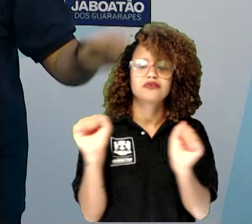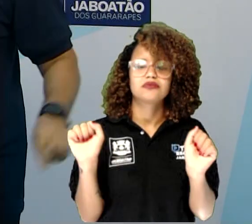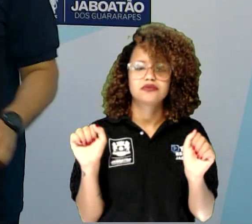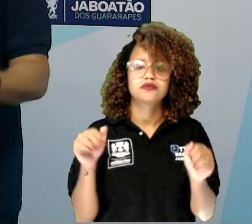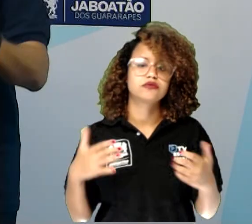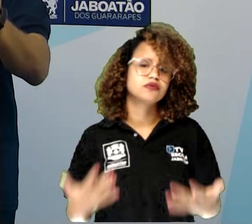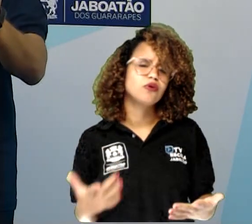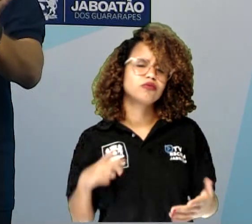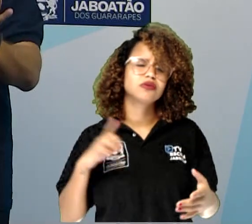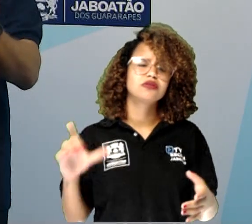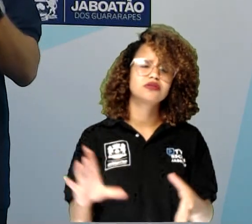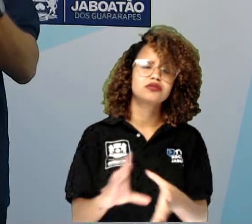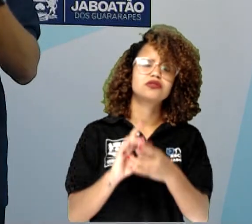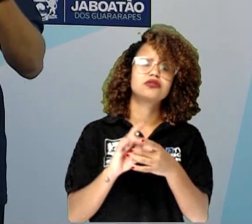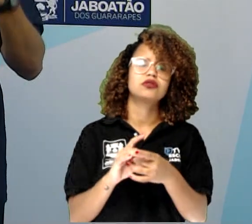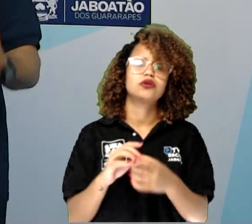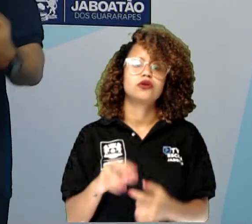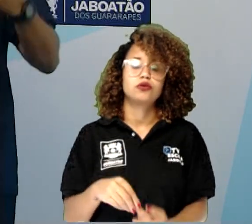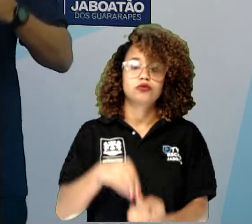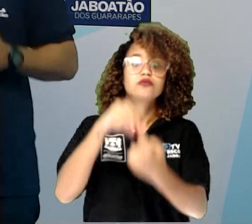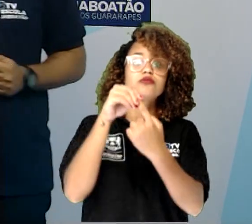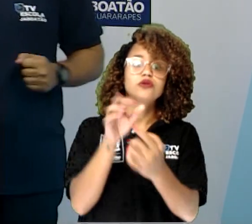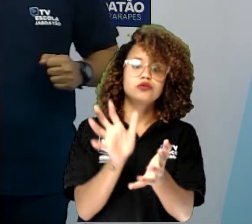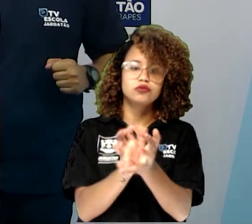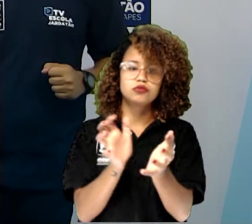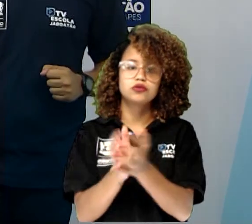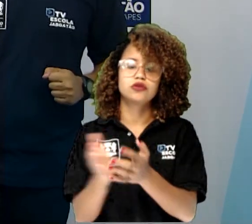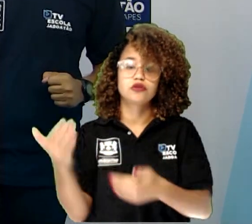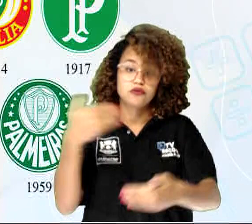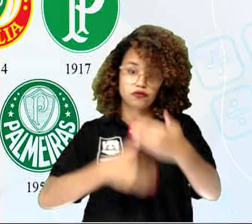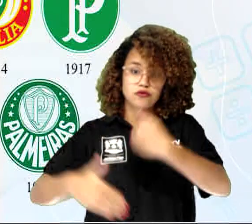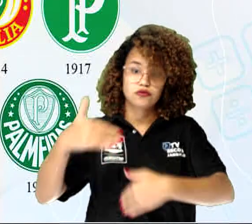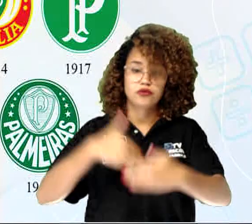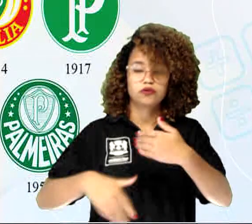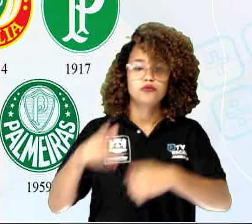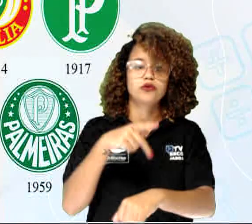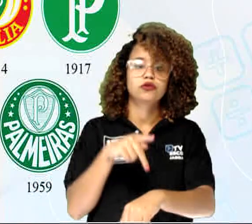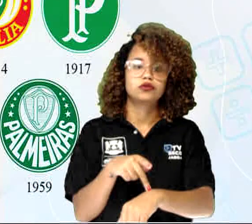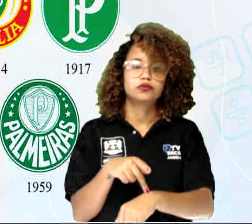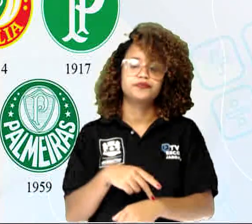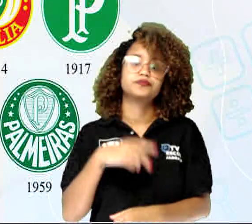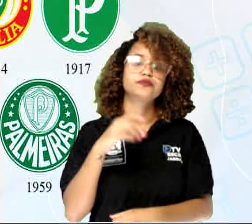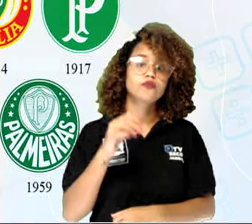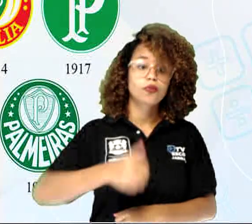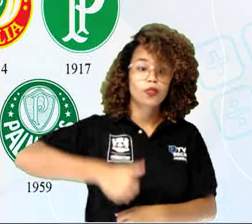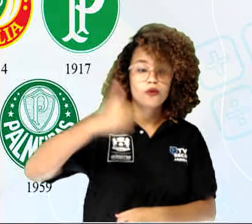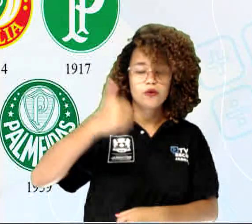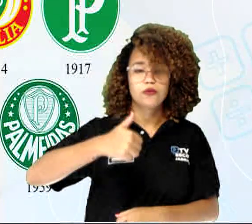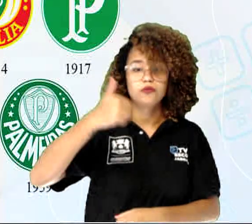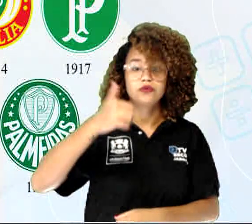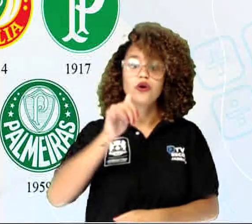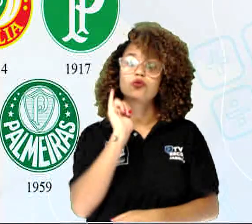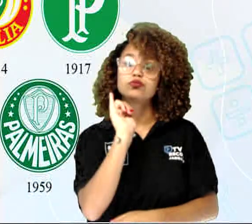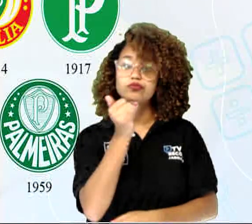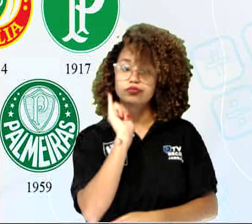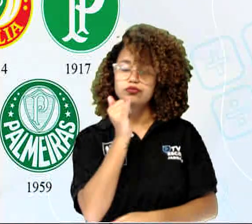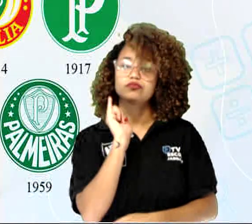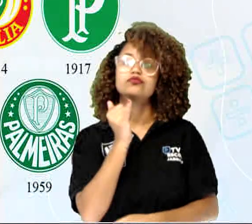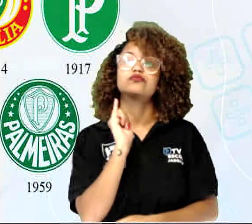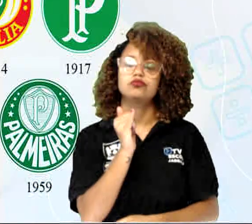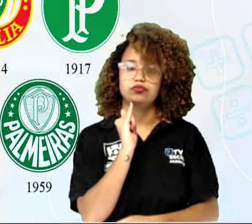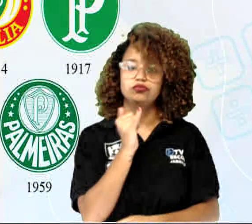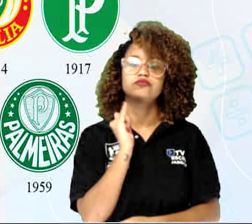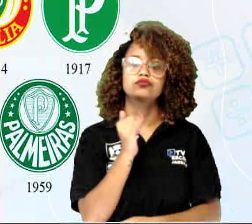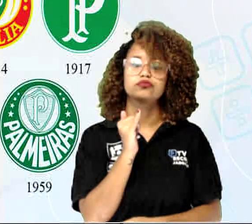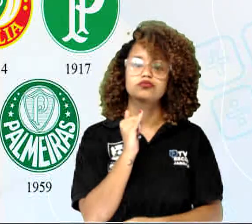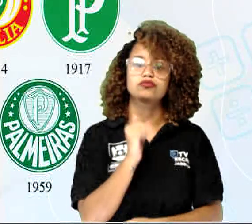desse contexto, eu vou destacar aqui os principais grupos que vieram para o nosso país. O primeiro, os italianos. Os